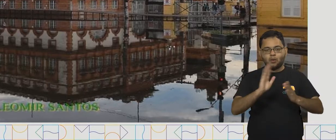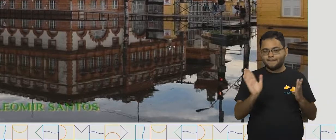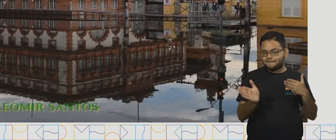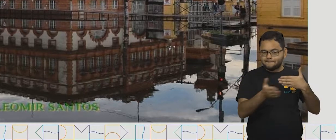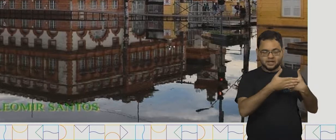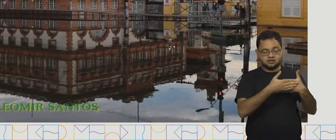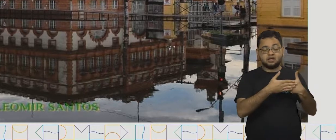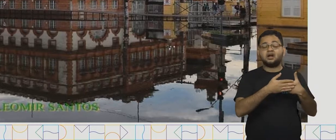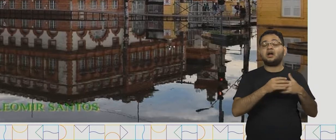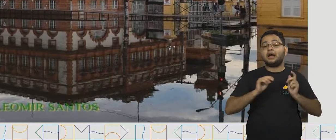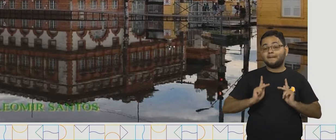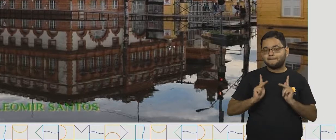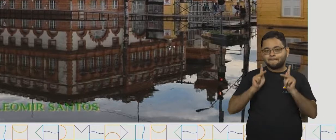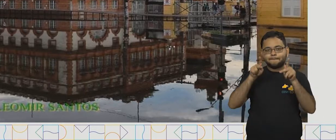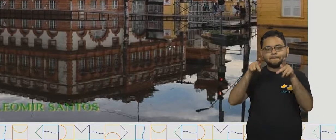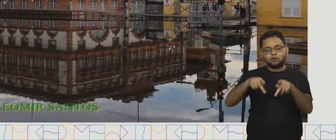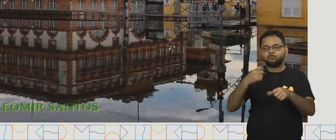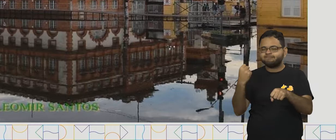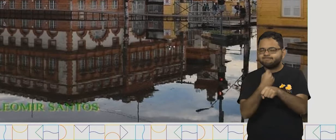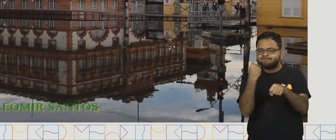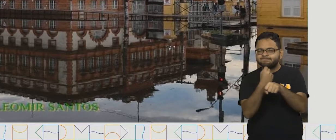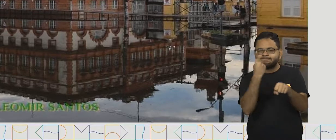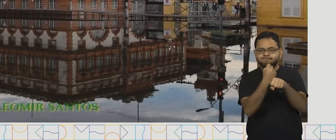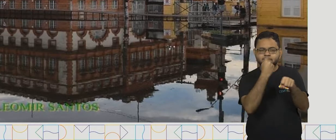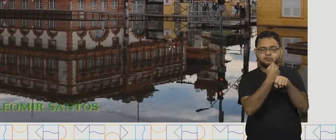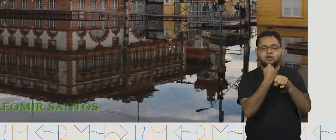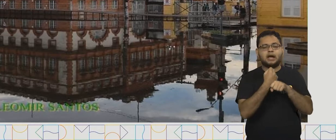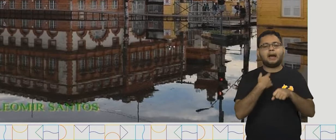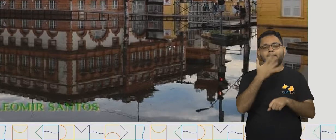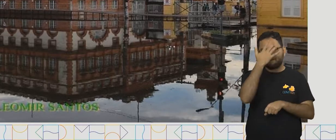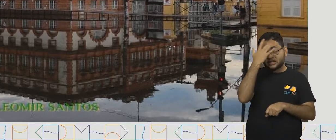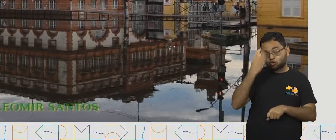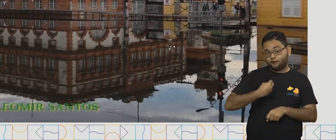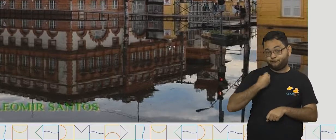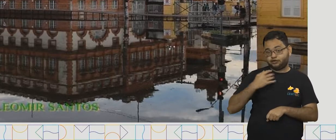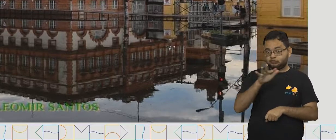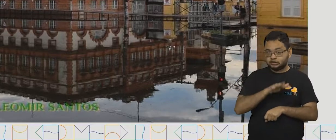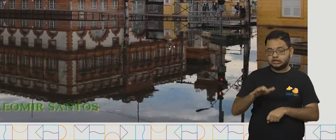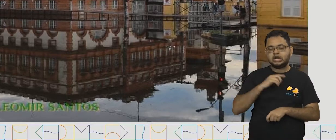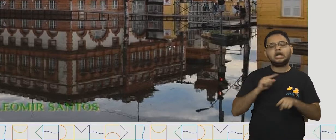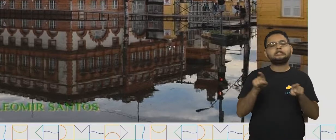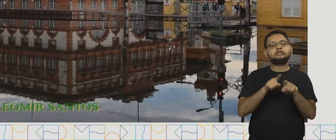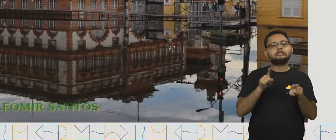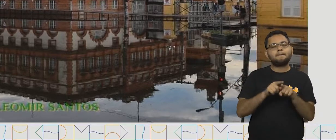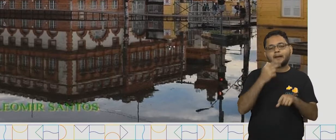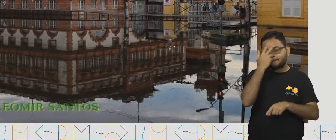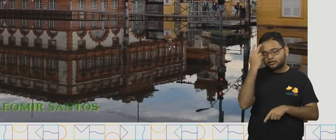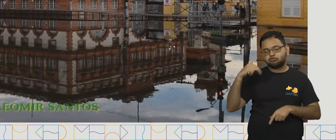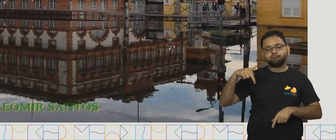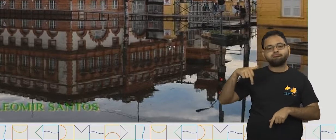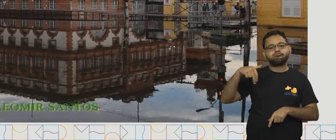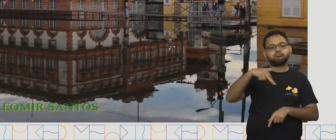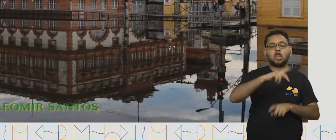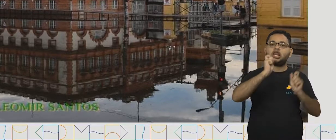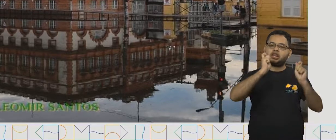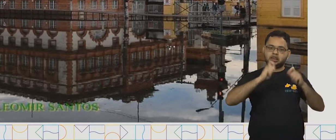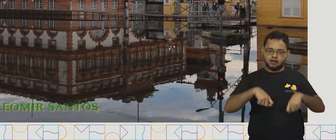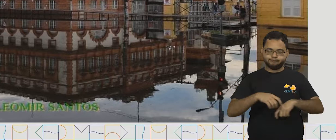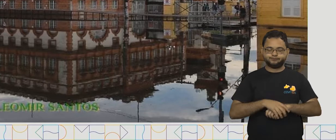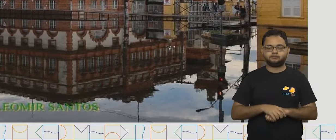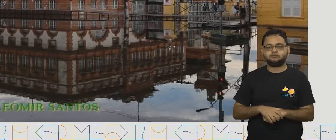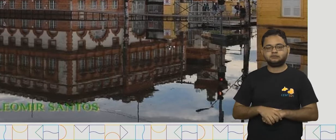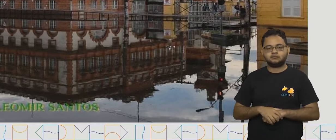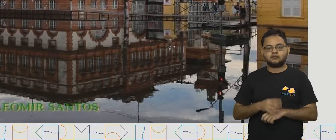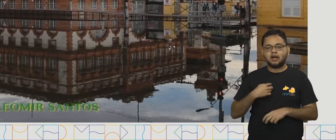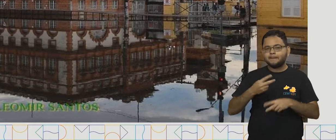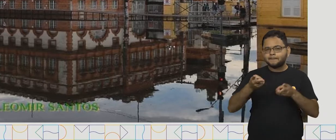pontes foram construídas para que os moradores e frequentadores do espaço pudessem circular. Observe